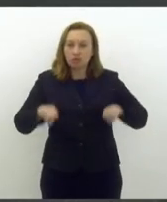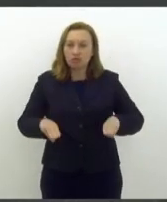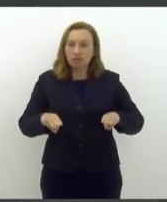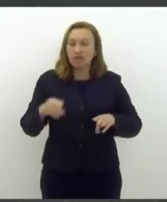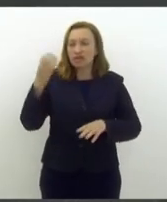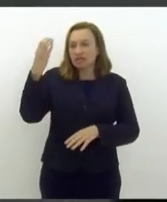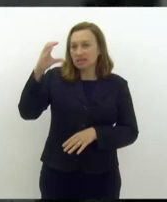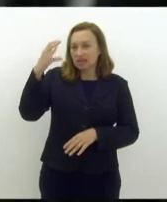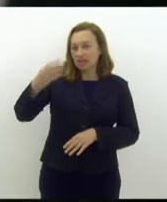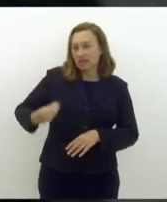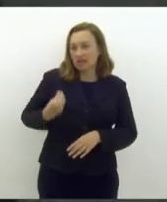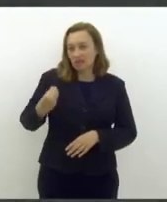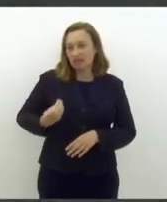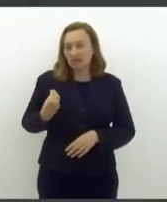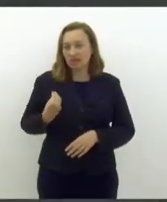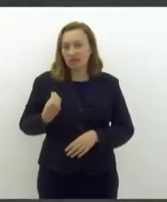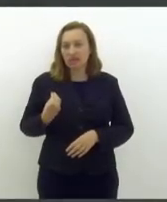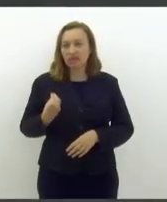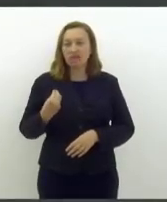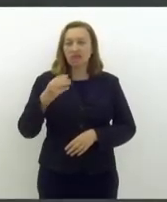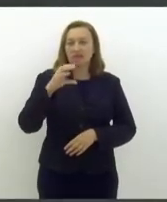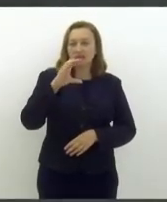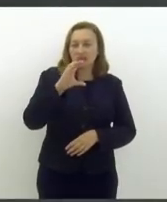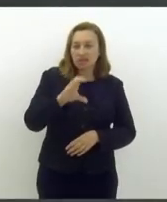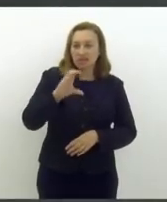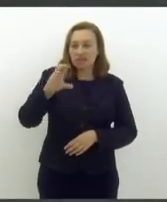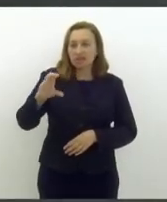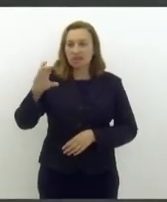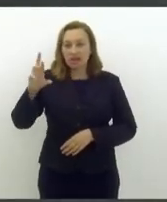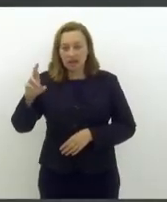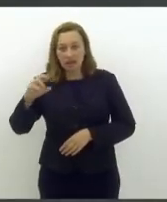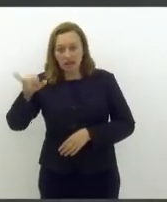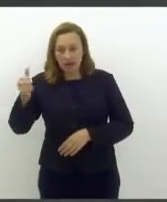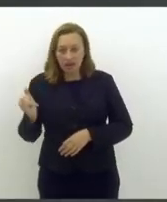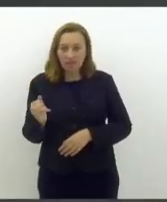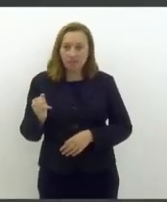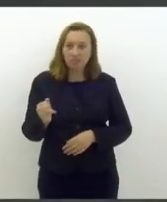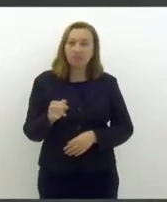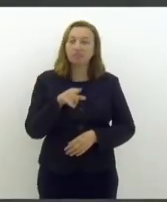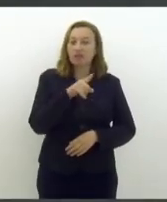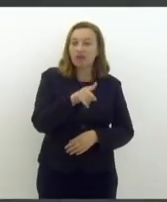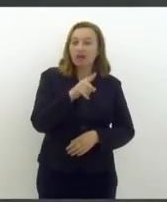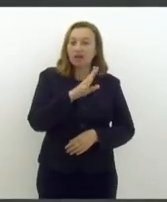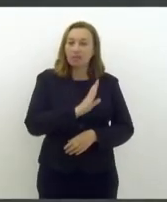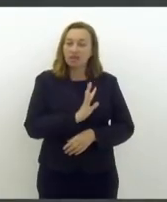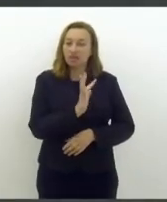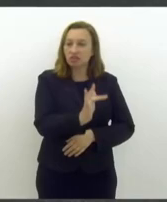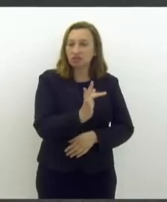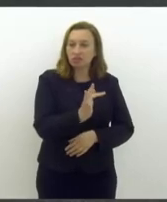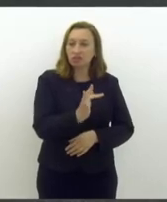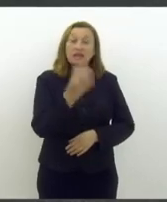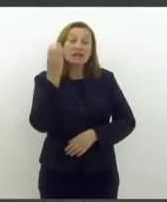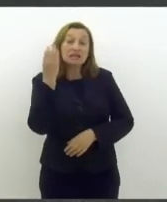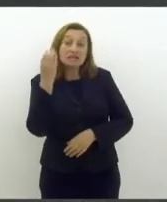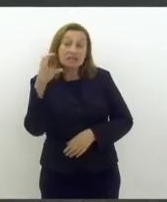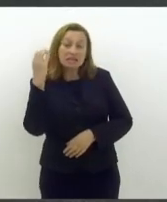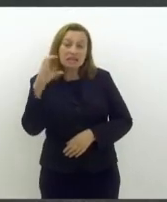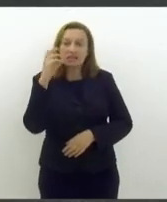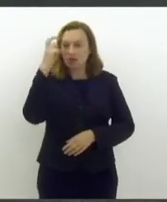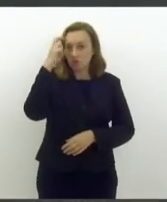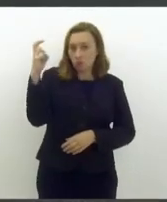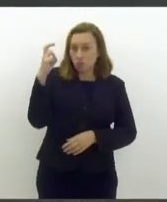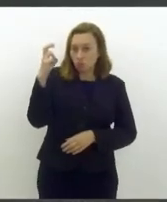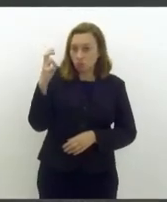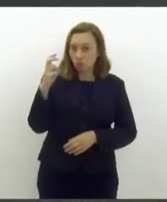CCR de que fica na Baixada Fluminense e um instrumento importantíssimo para divulgação da ciência e da cultura